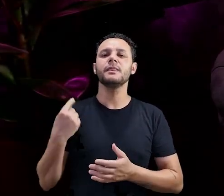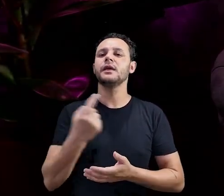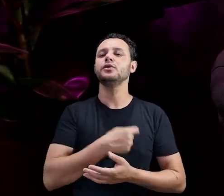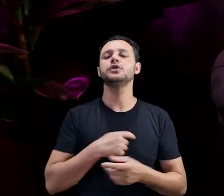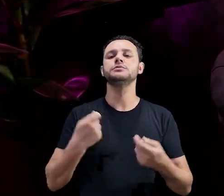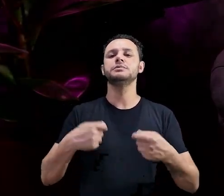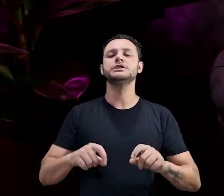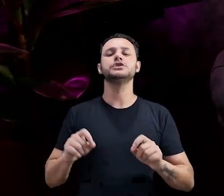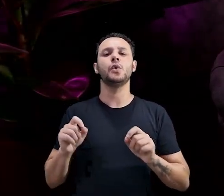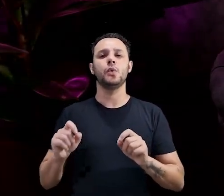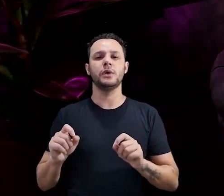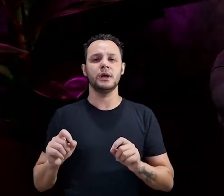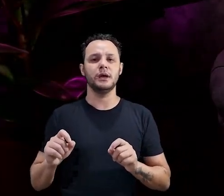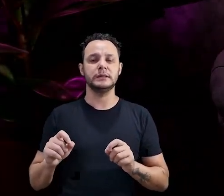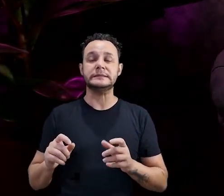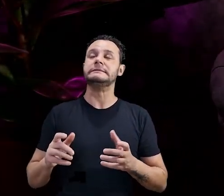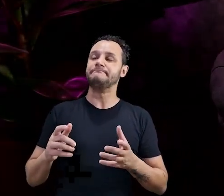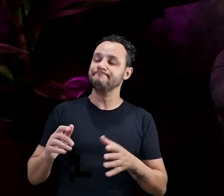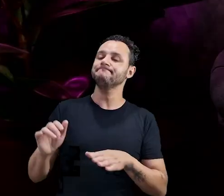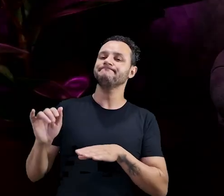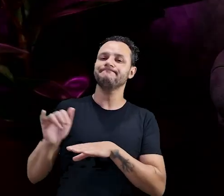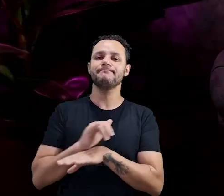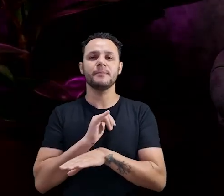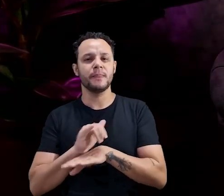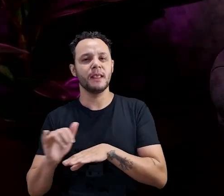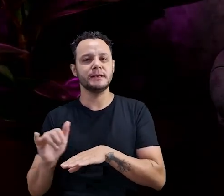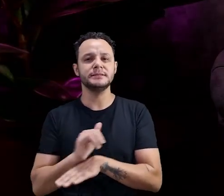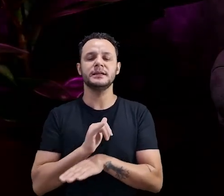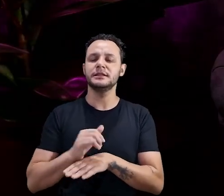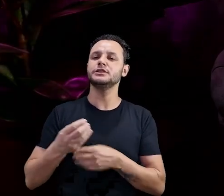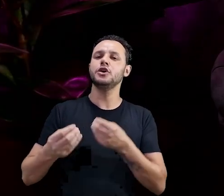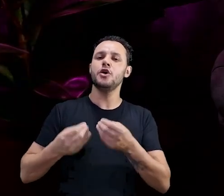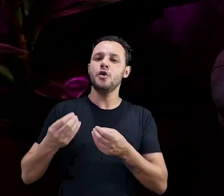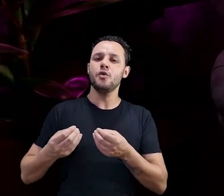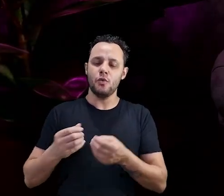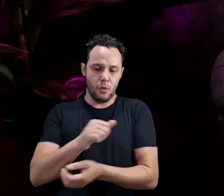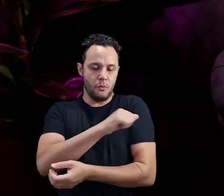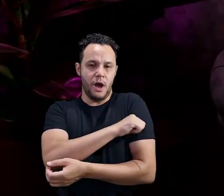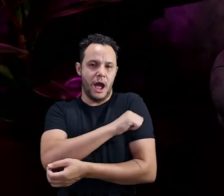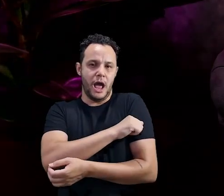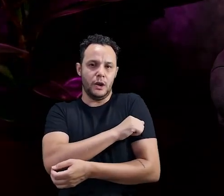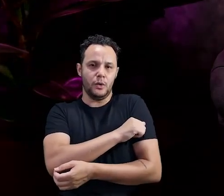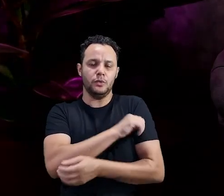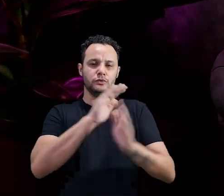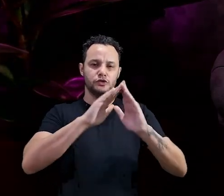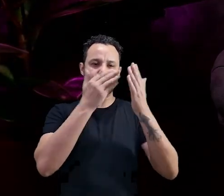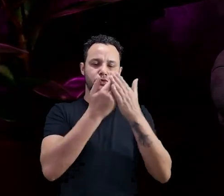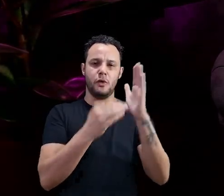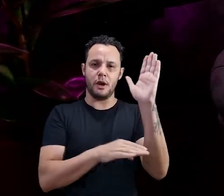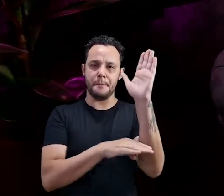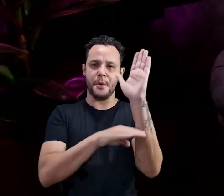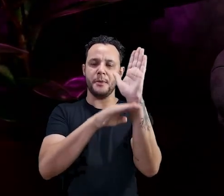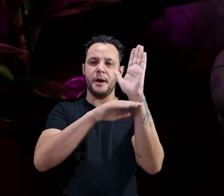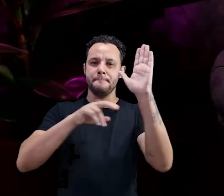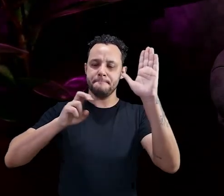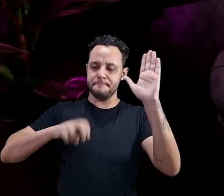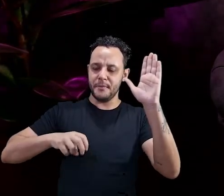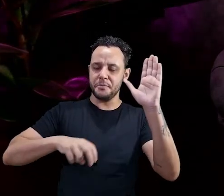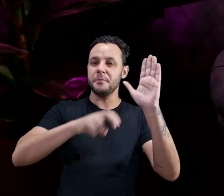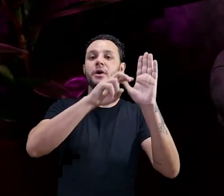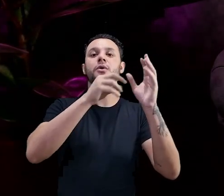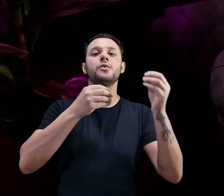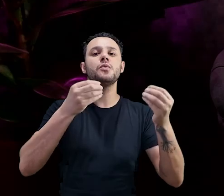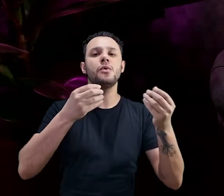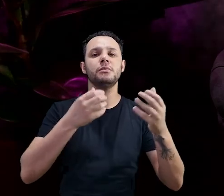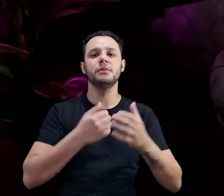né? Então, o que eu vou precisar? Eu preciso de estabelecer uma estratégia para que esse estudante suba essas escadas, e é uma estratégia